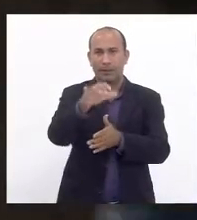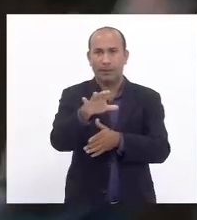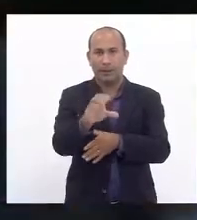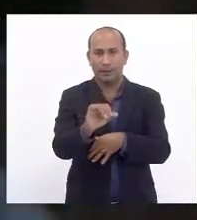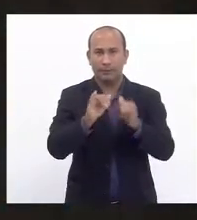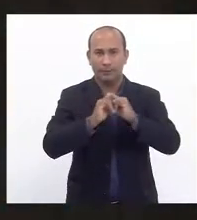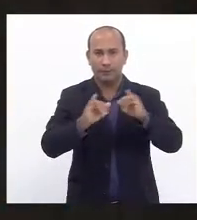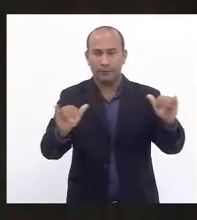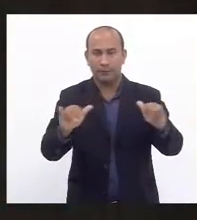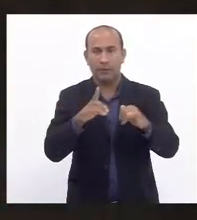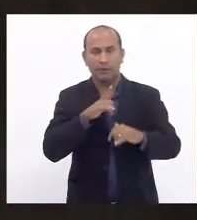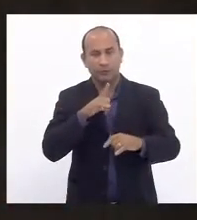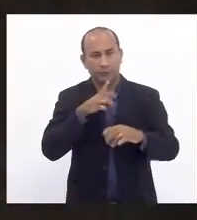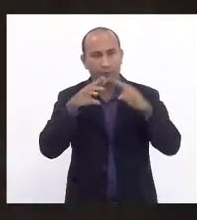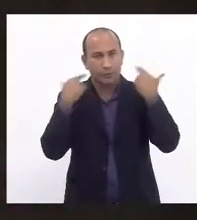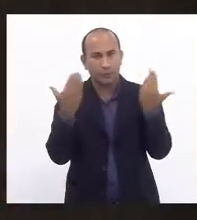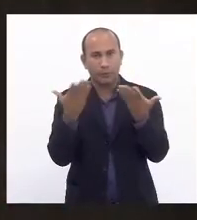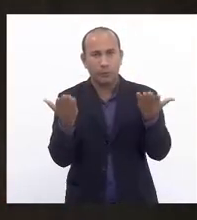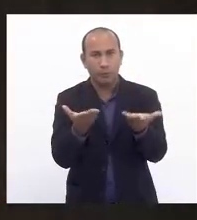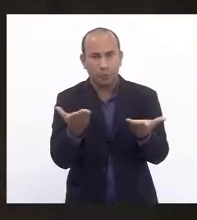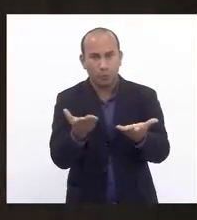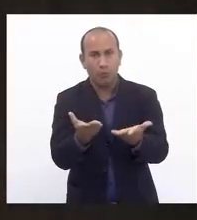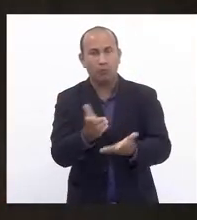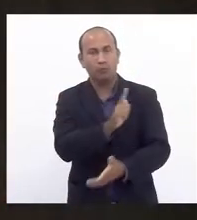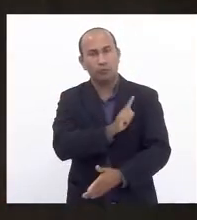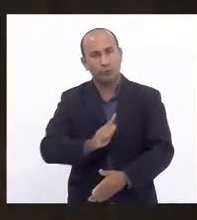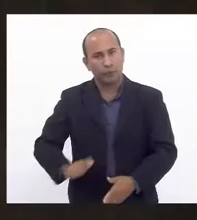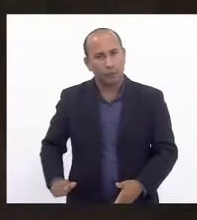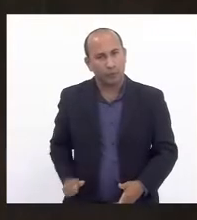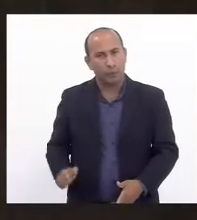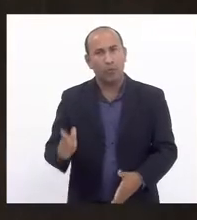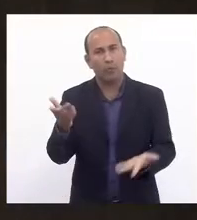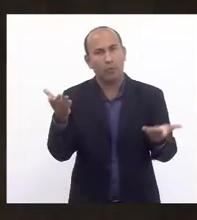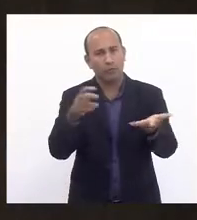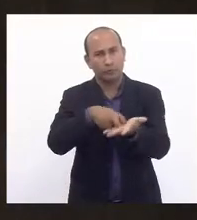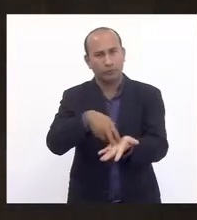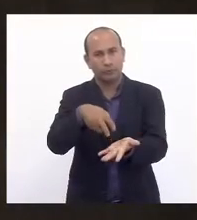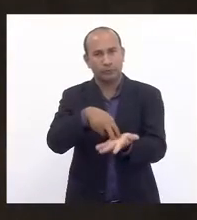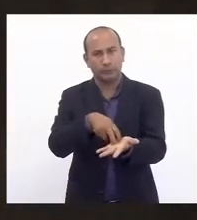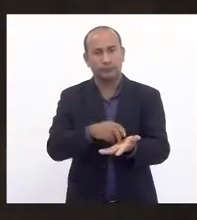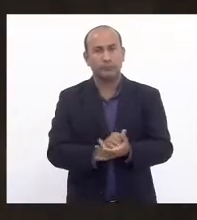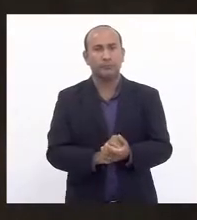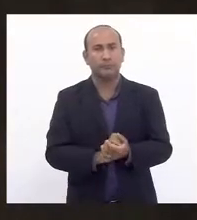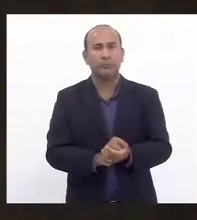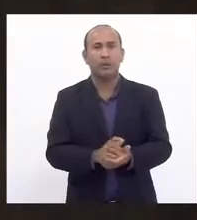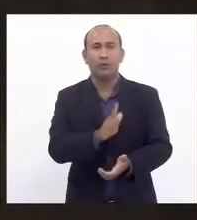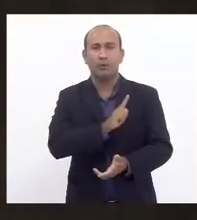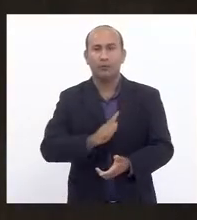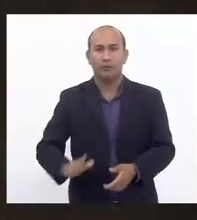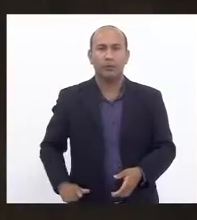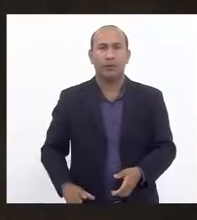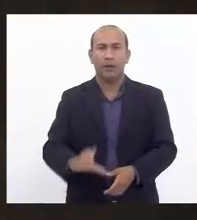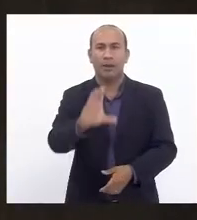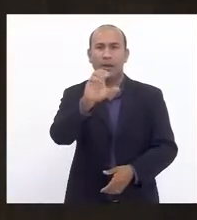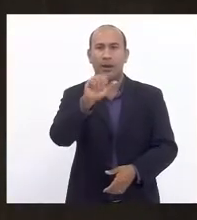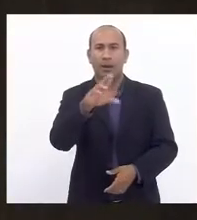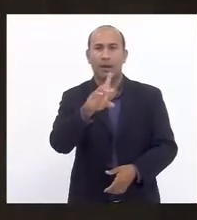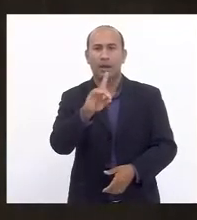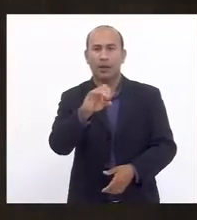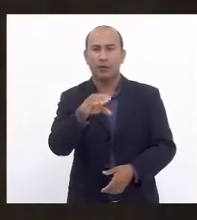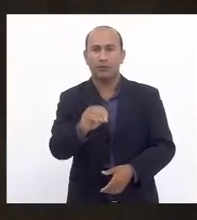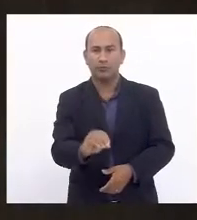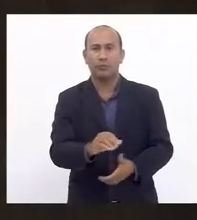presidente. Eu estive numa reunião hoje com o governador logo pela manhã, com o governador Cláudio Castro, com o